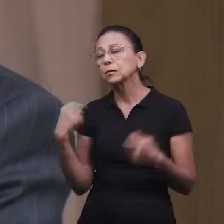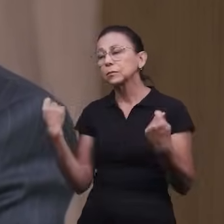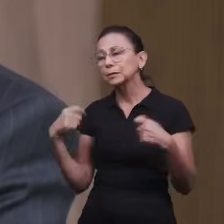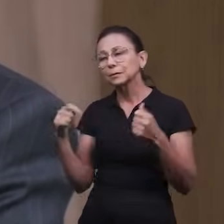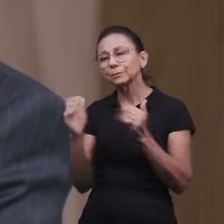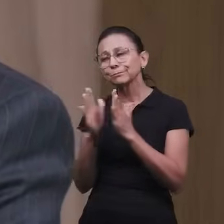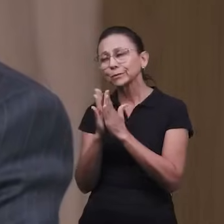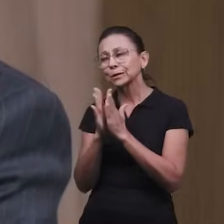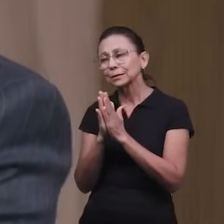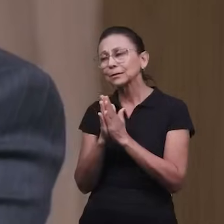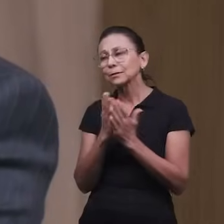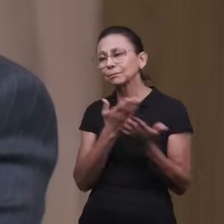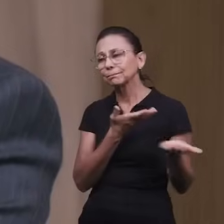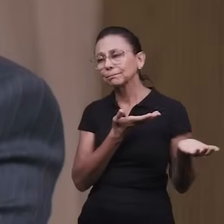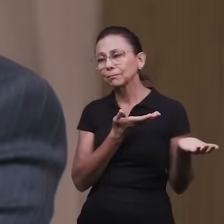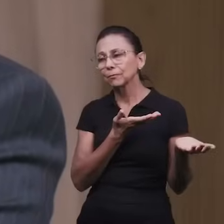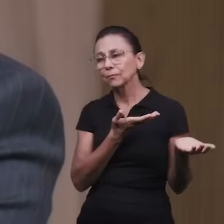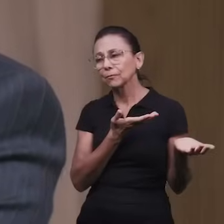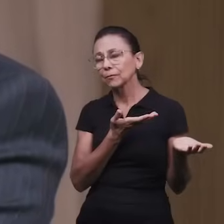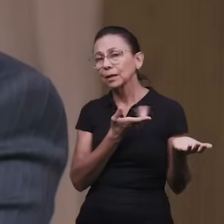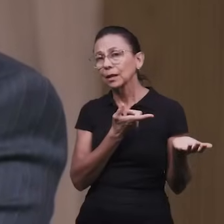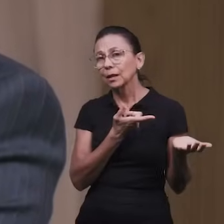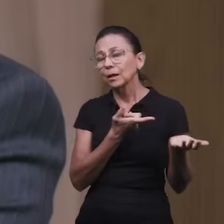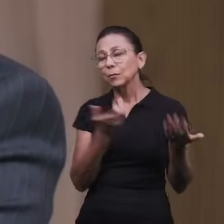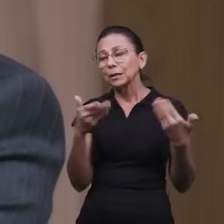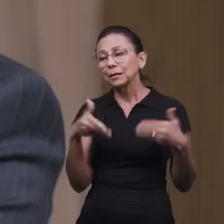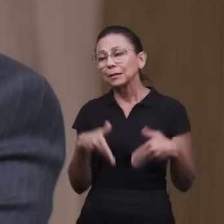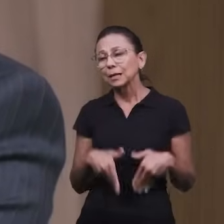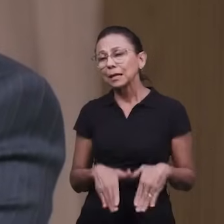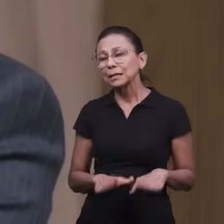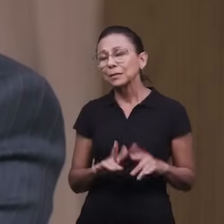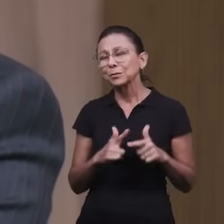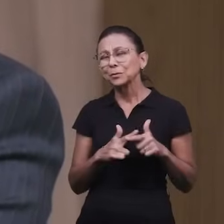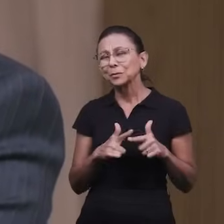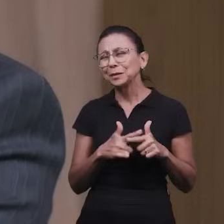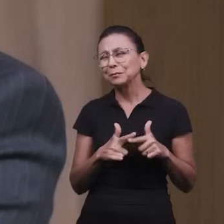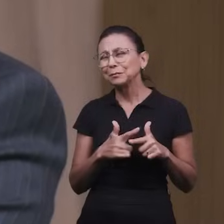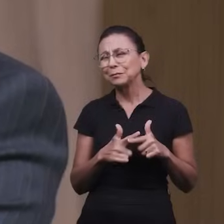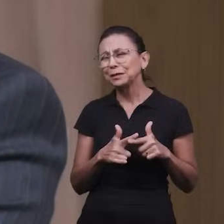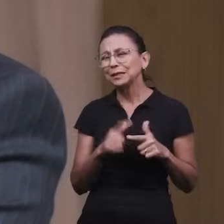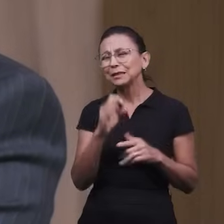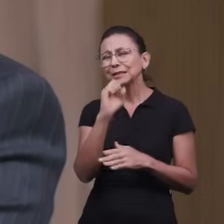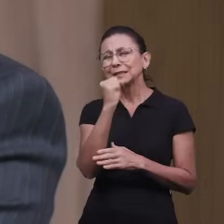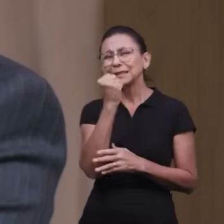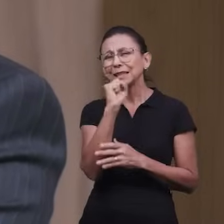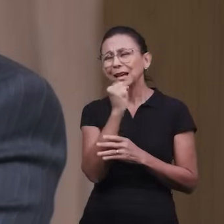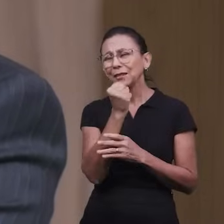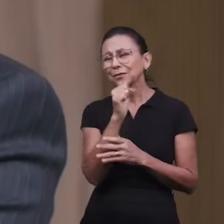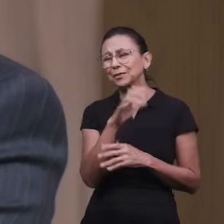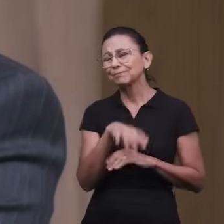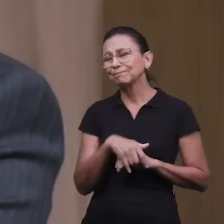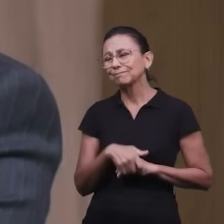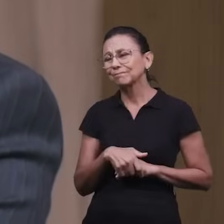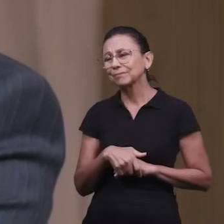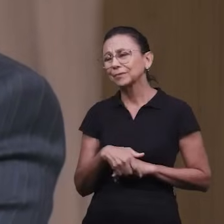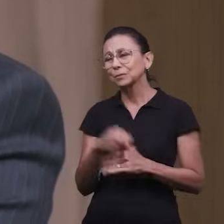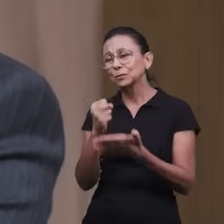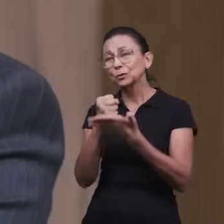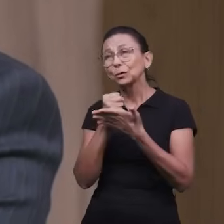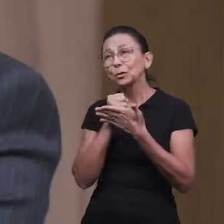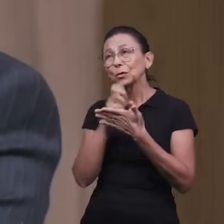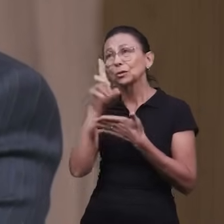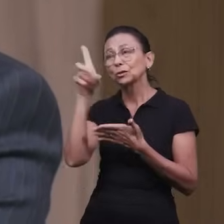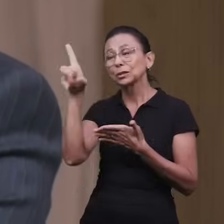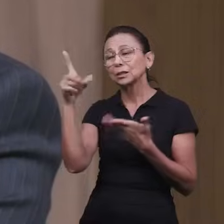oração porque ela nasceu com uma necessidade e precisa de socorro de Deus. Aí conversei com